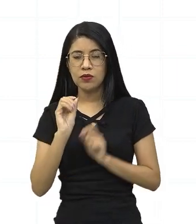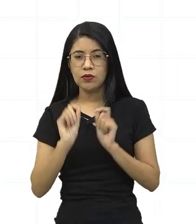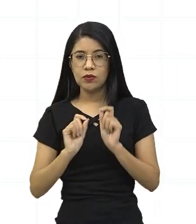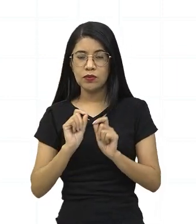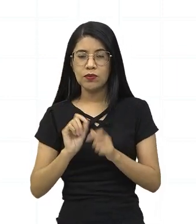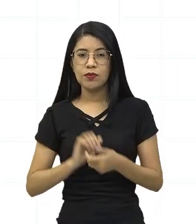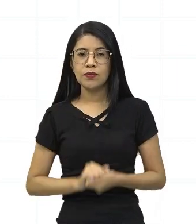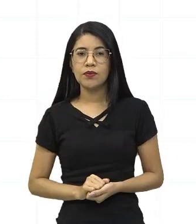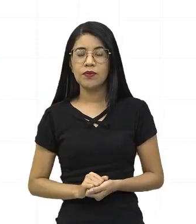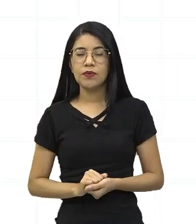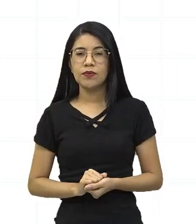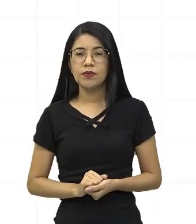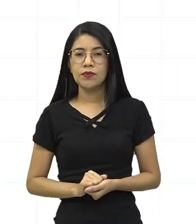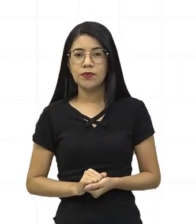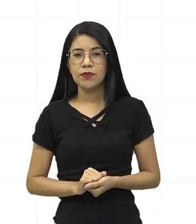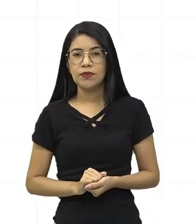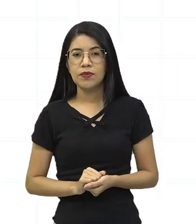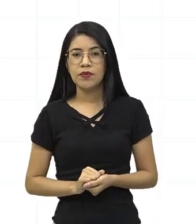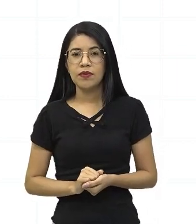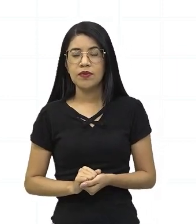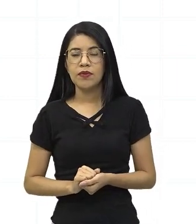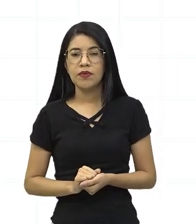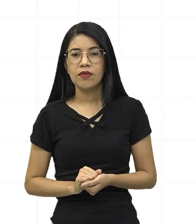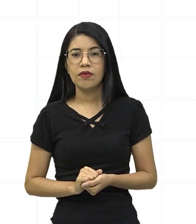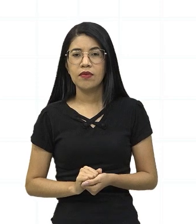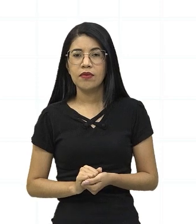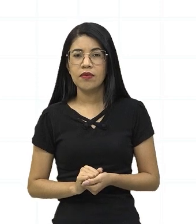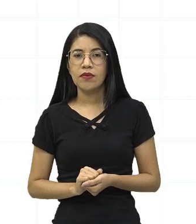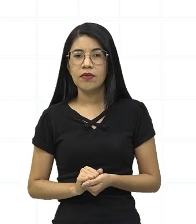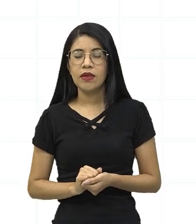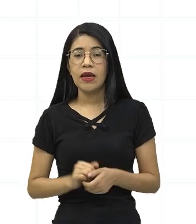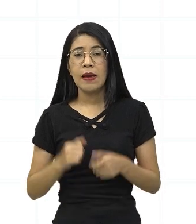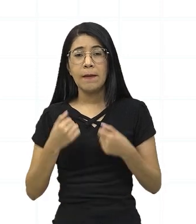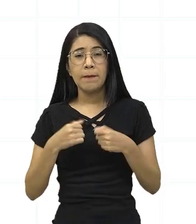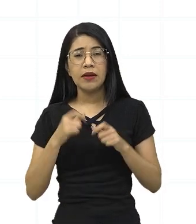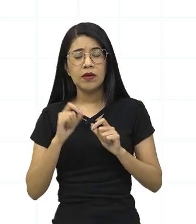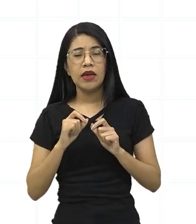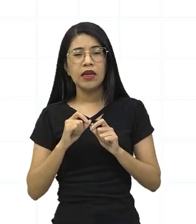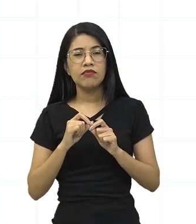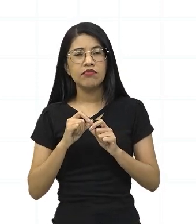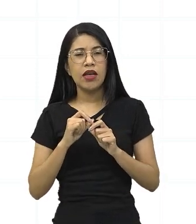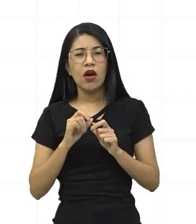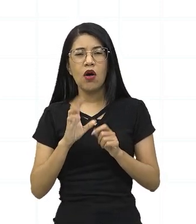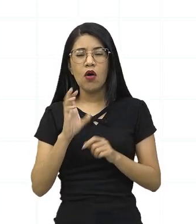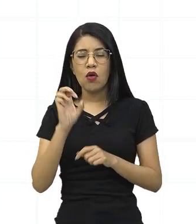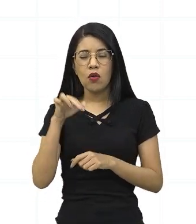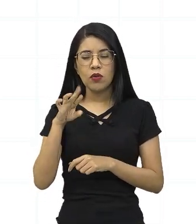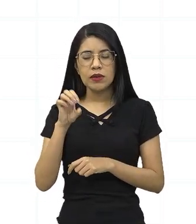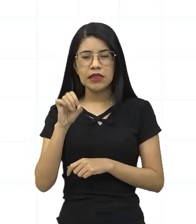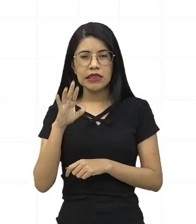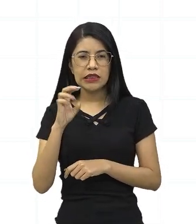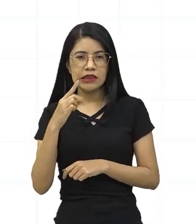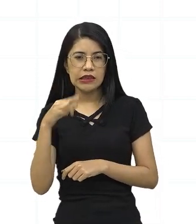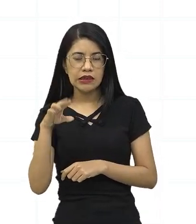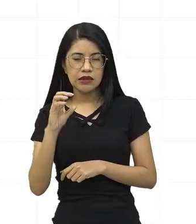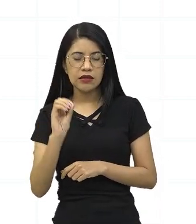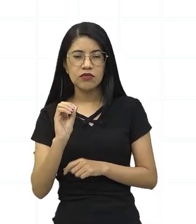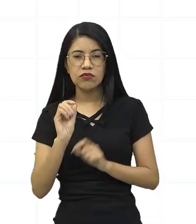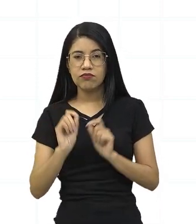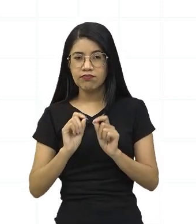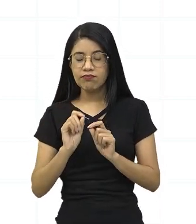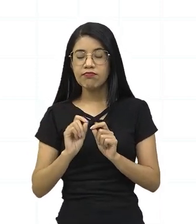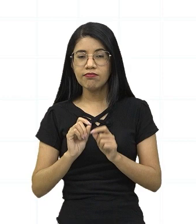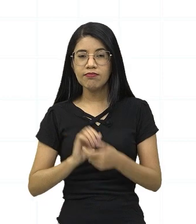O mini-conto, então, ele precisa ter concisão, né? Uma das características é a concisão,